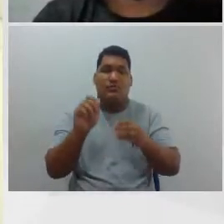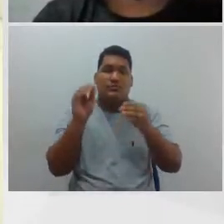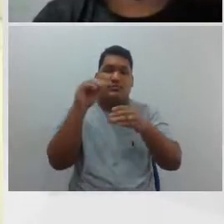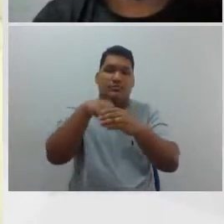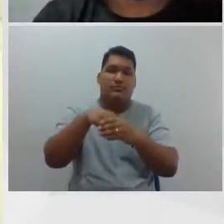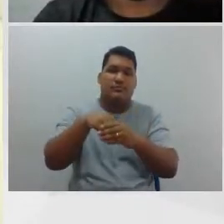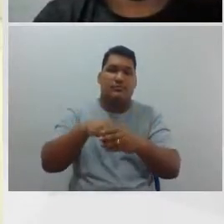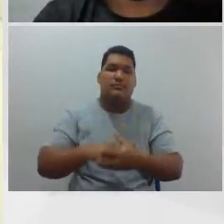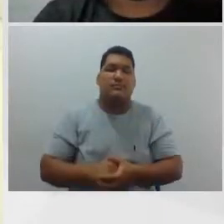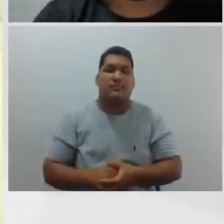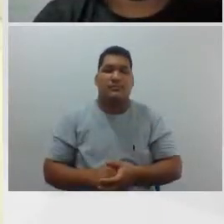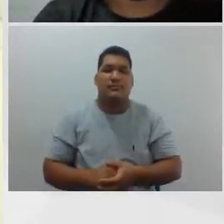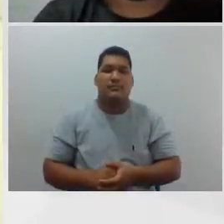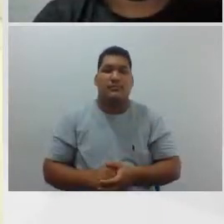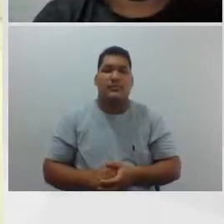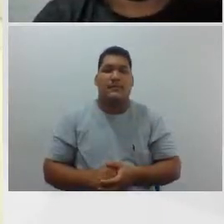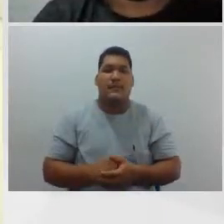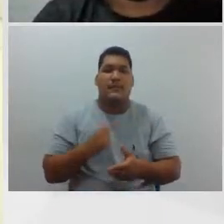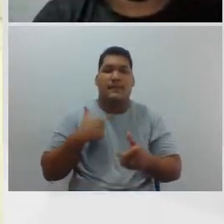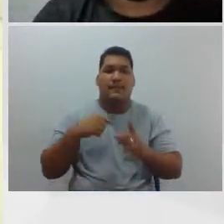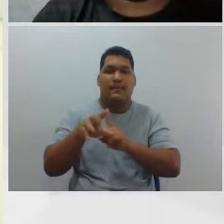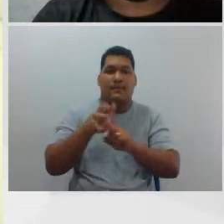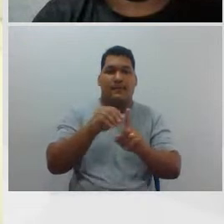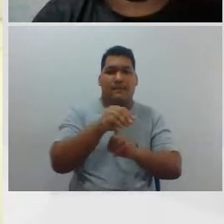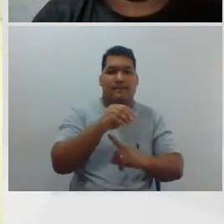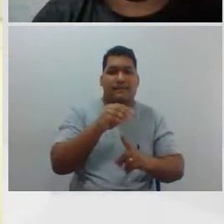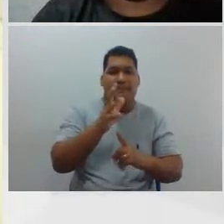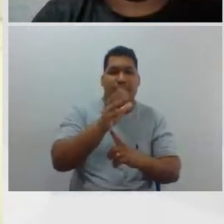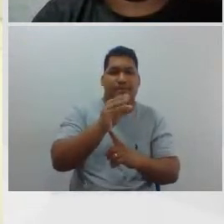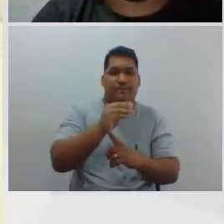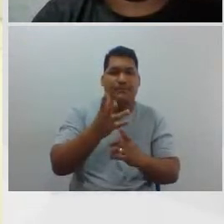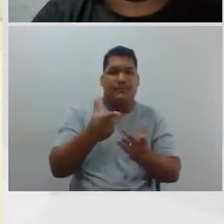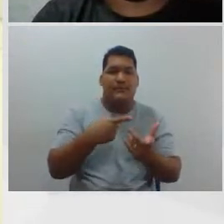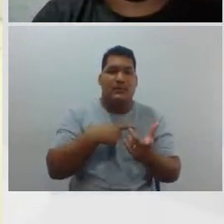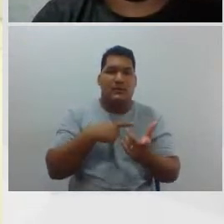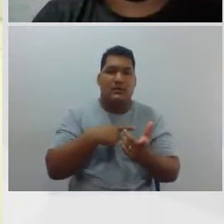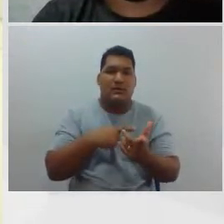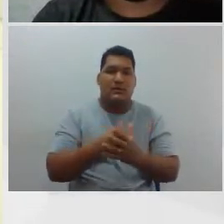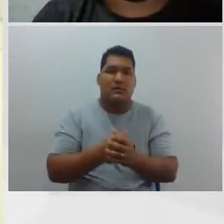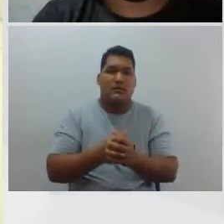o sensor está descalibrado ou não, ou se